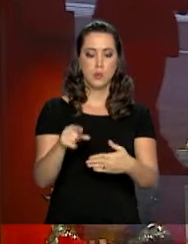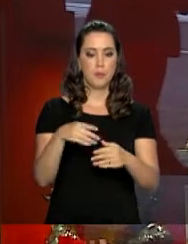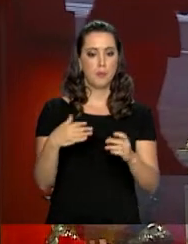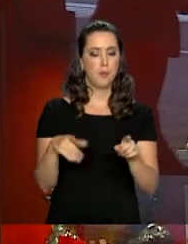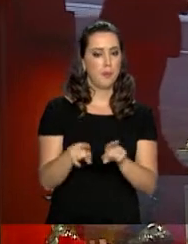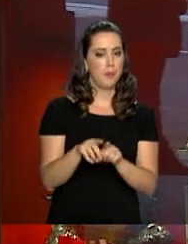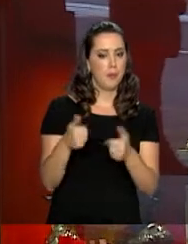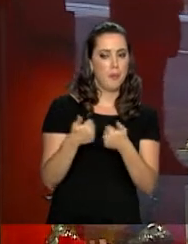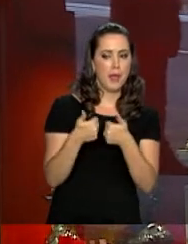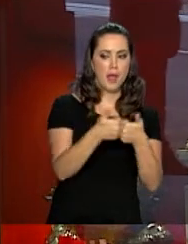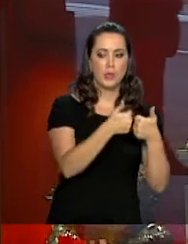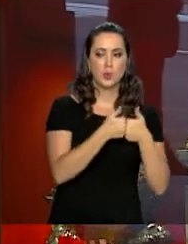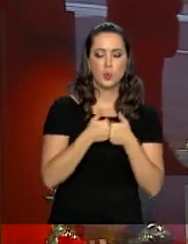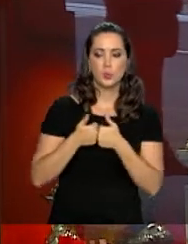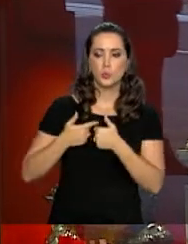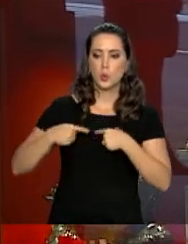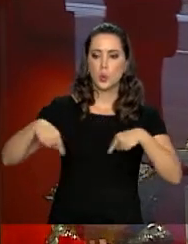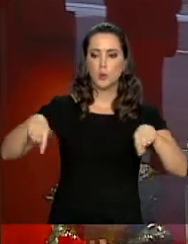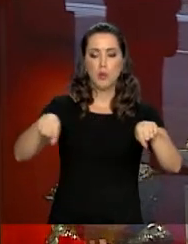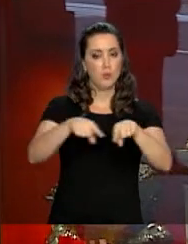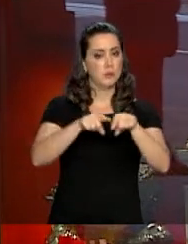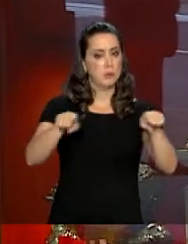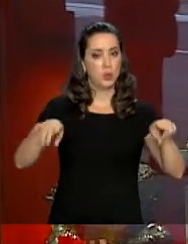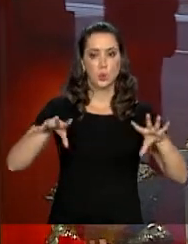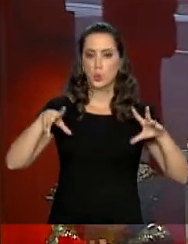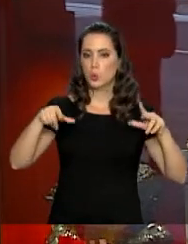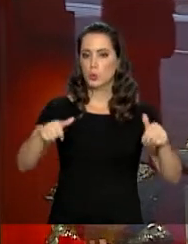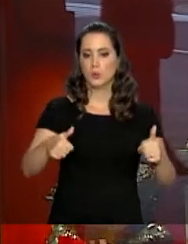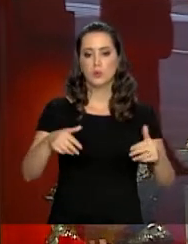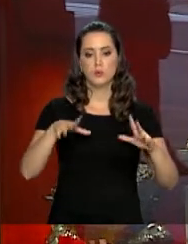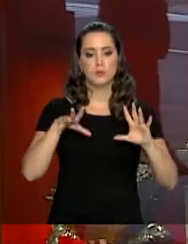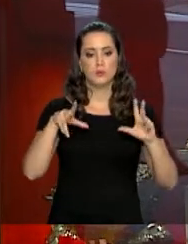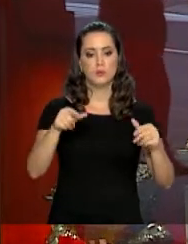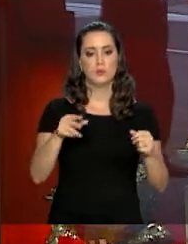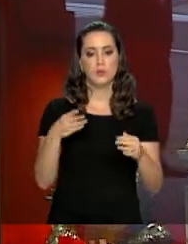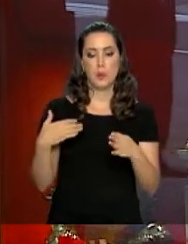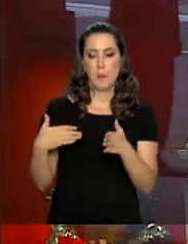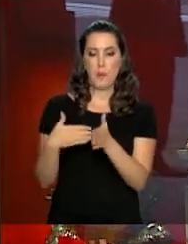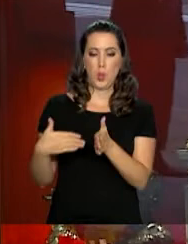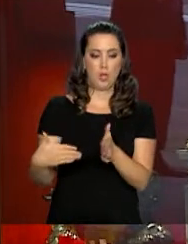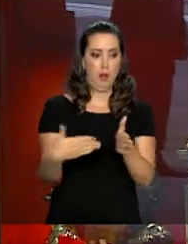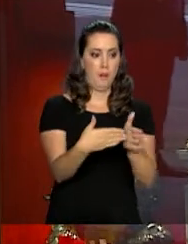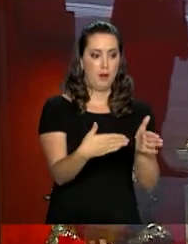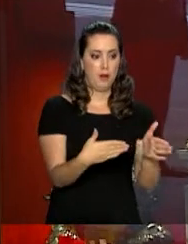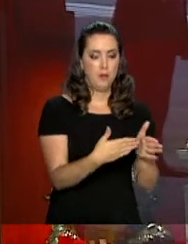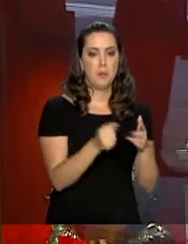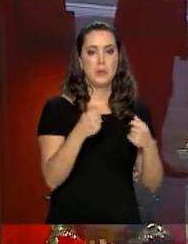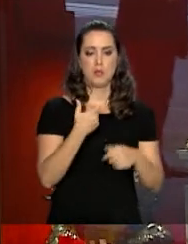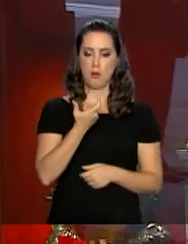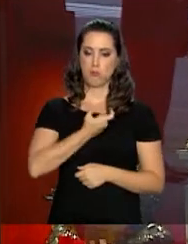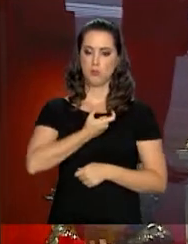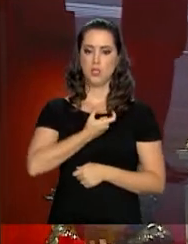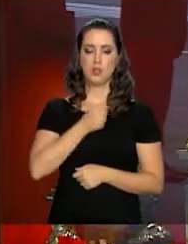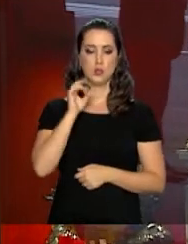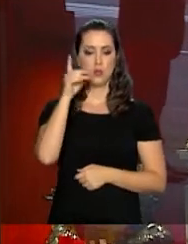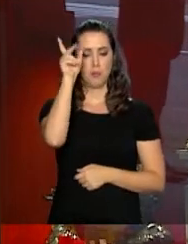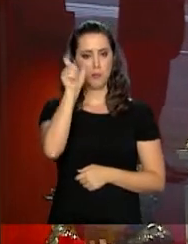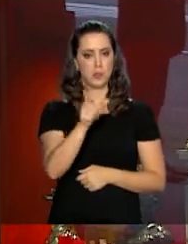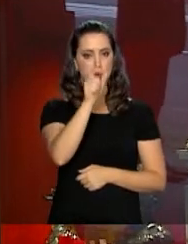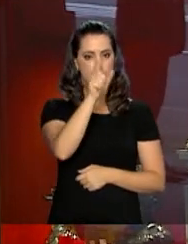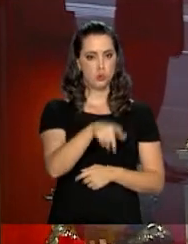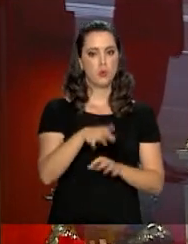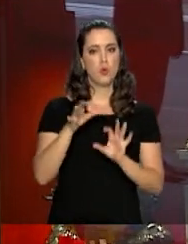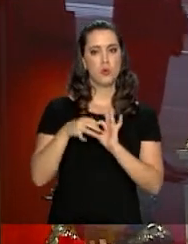como as ruas em volta aqui da região, são todas bloqueadas, tem que ter credencial, só pessoas